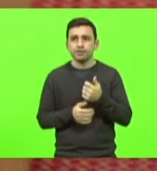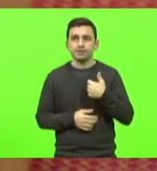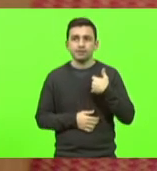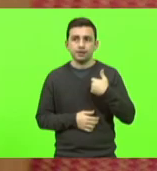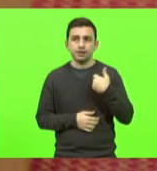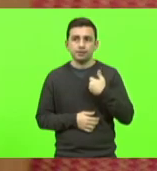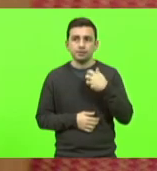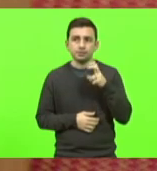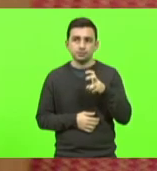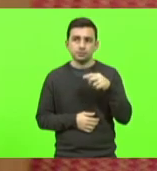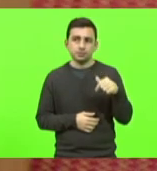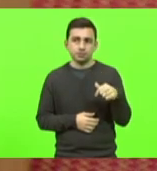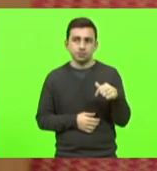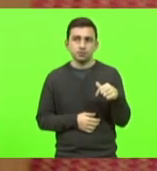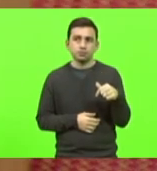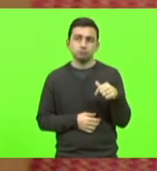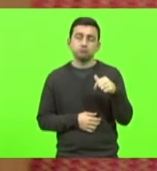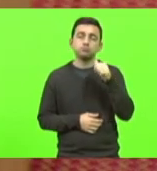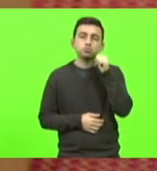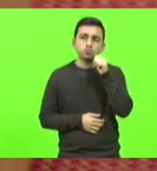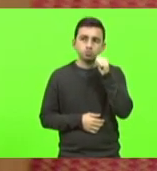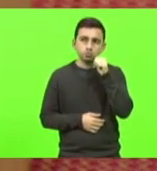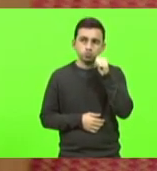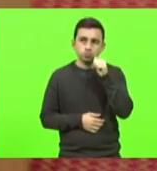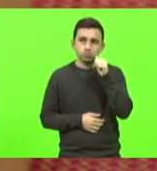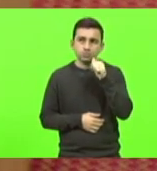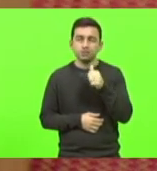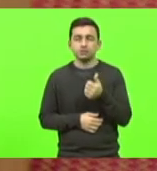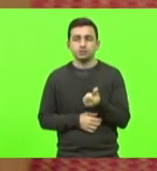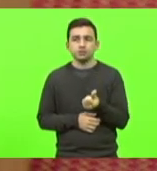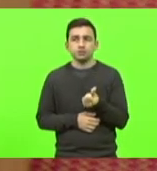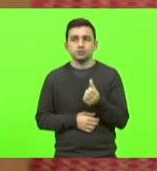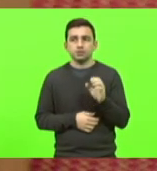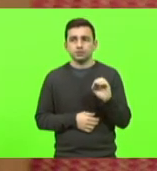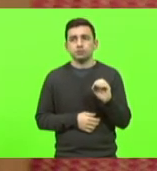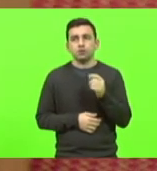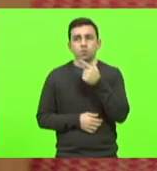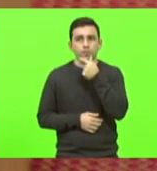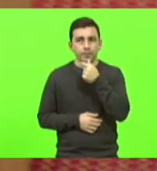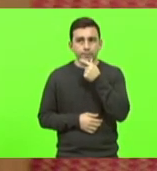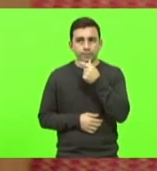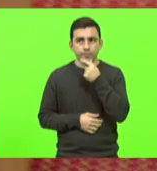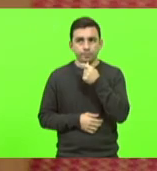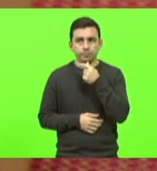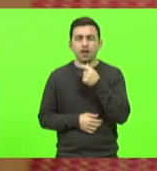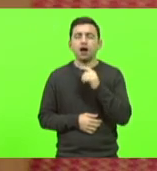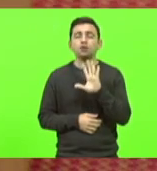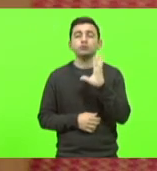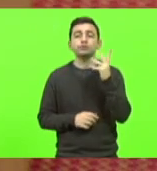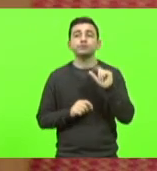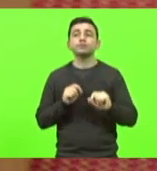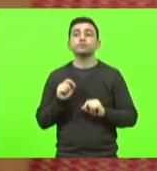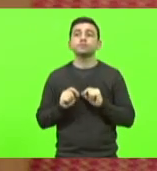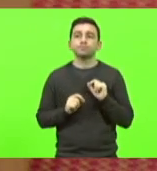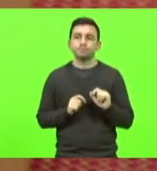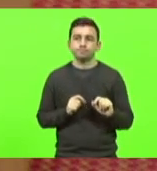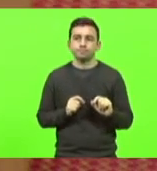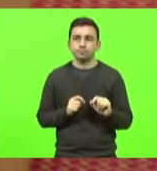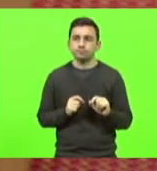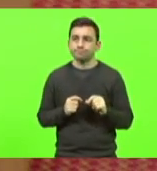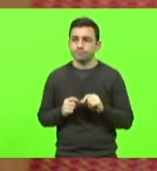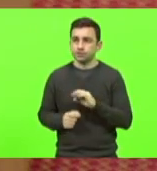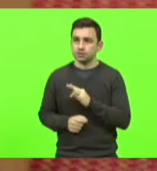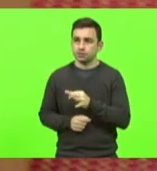57 anos para mulher e 60 para homem o que que ocorreu Deputado